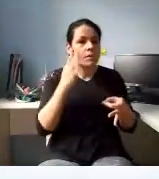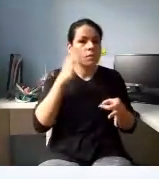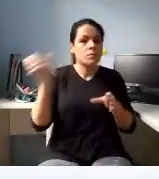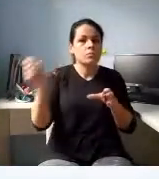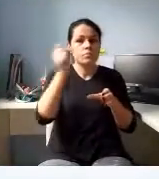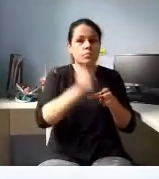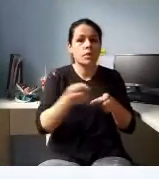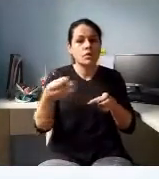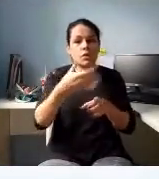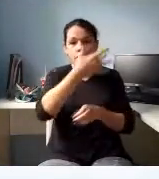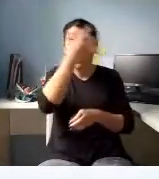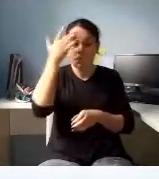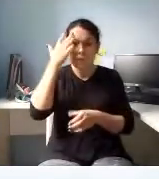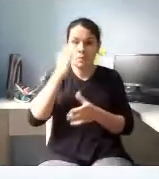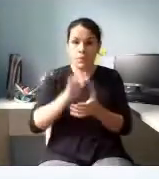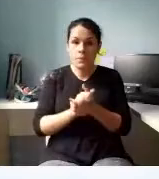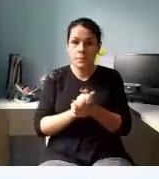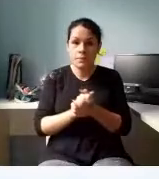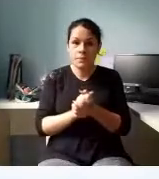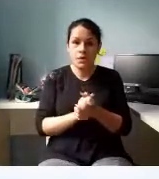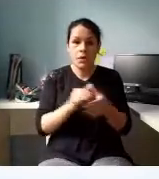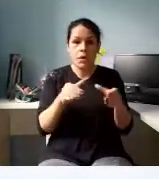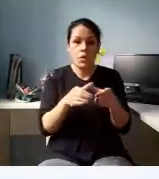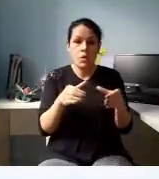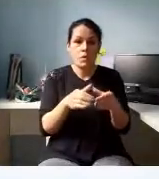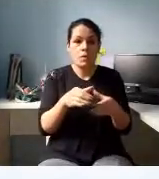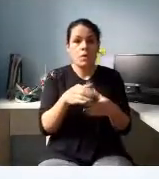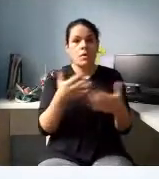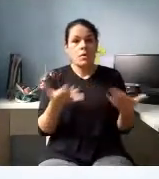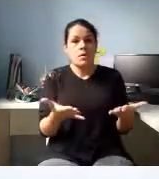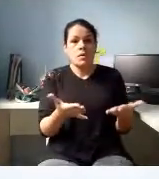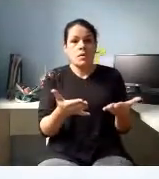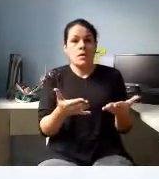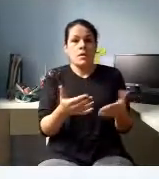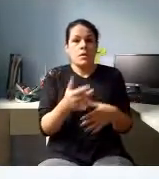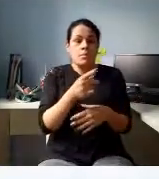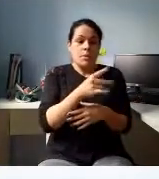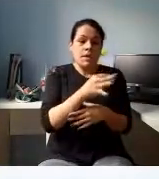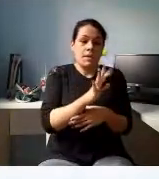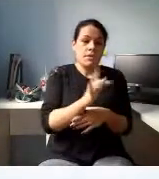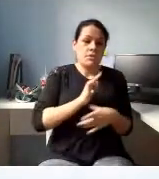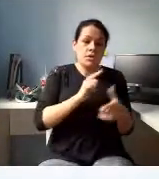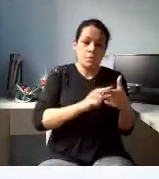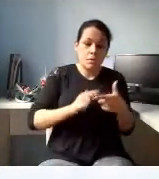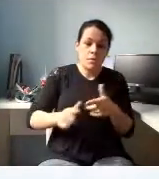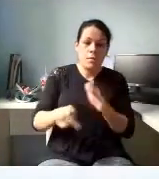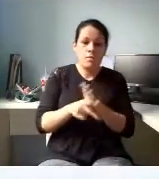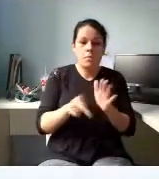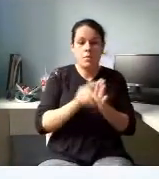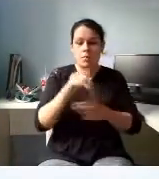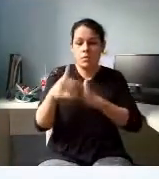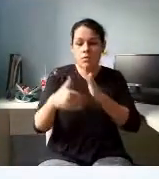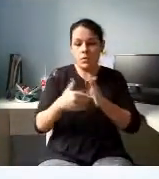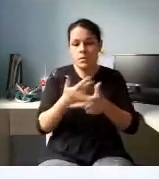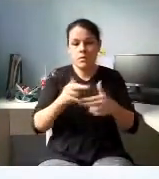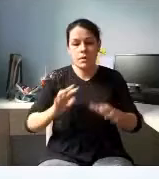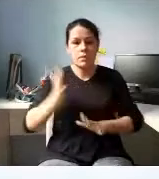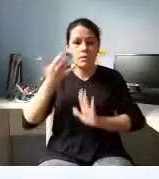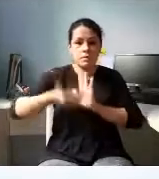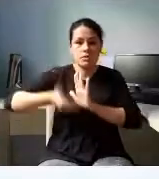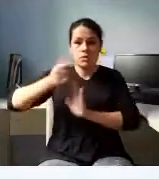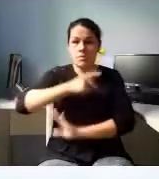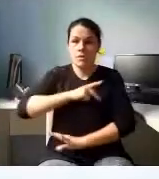e o PT já estava com um pé aqui, outro lá, porque já tinha esse problema do impeachment em relação à Baleia Rossi. Então, de repente, ele pode estar